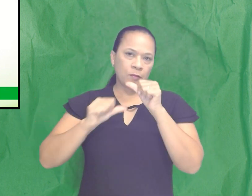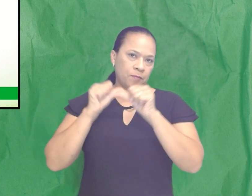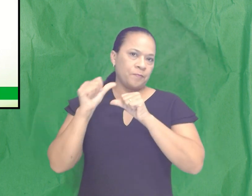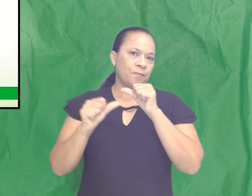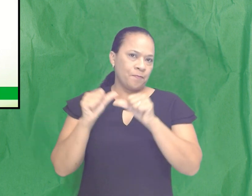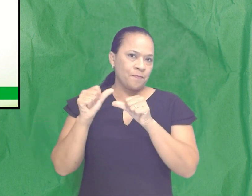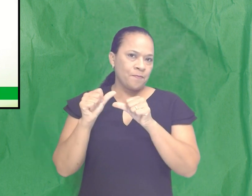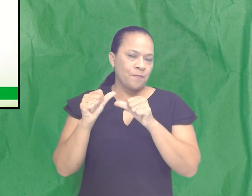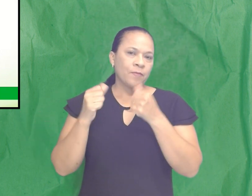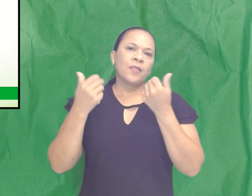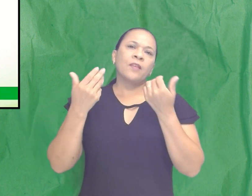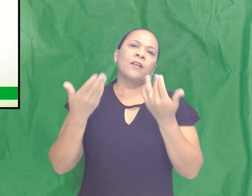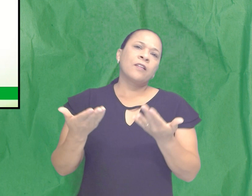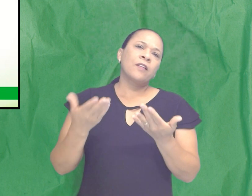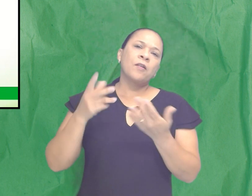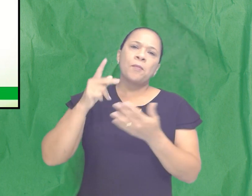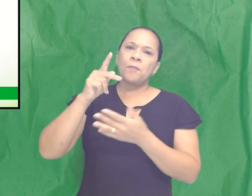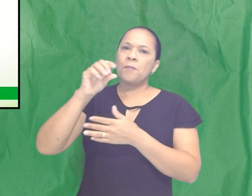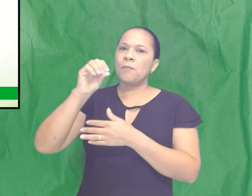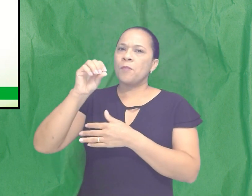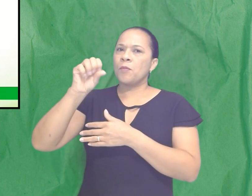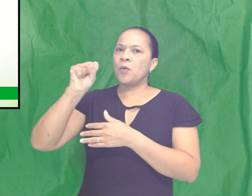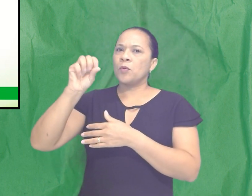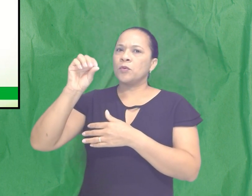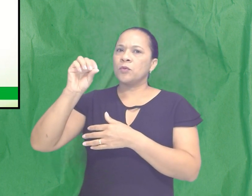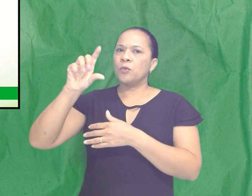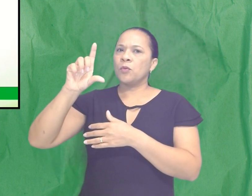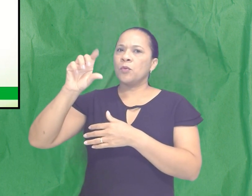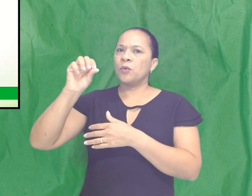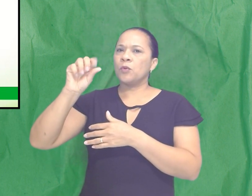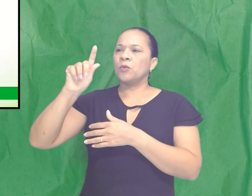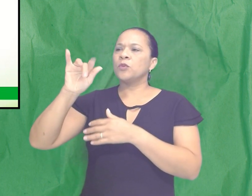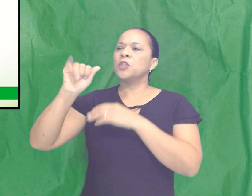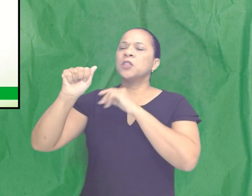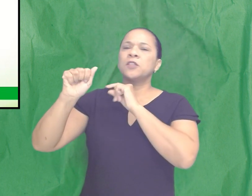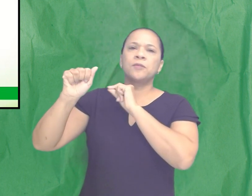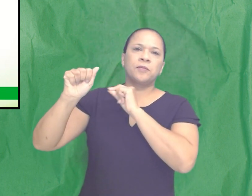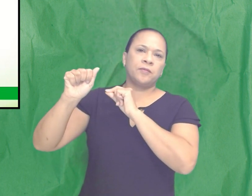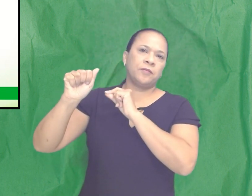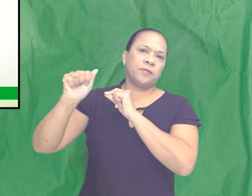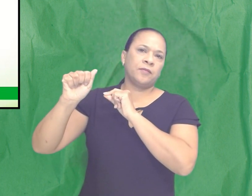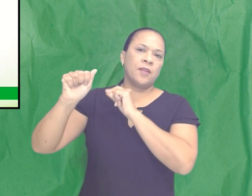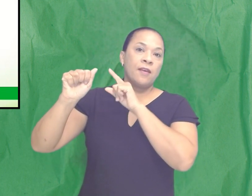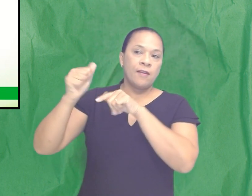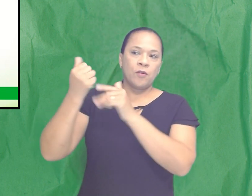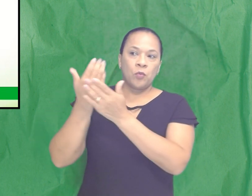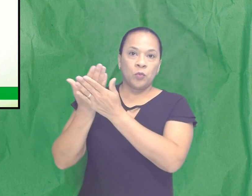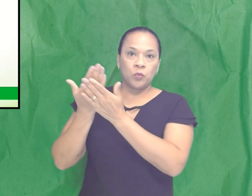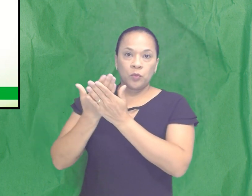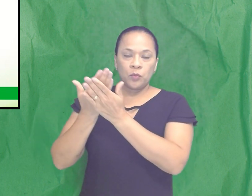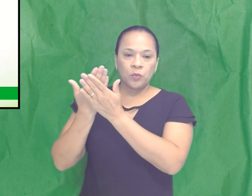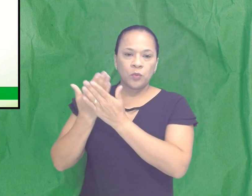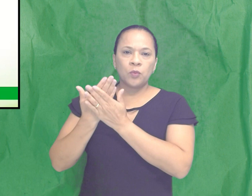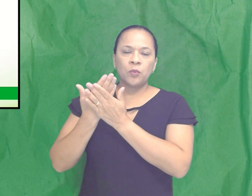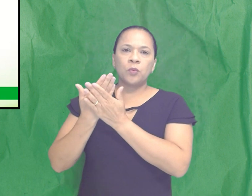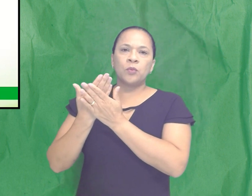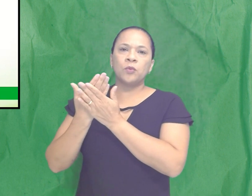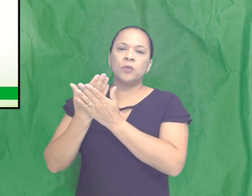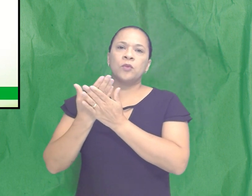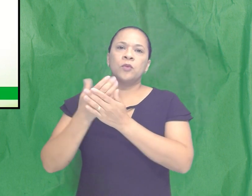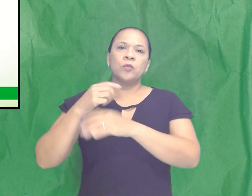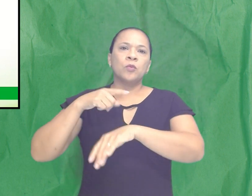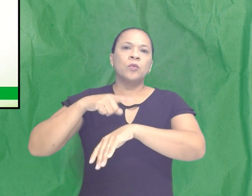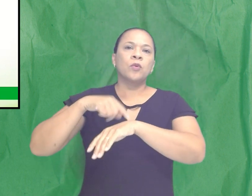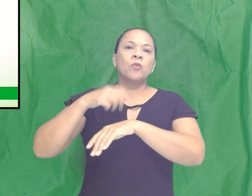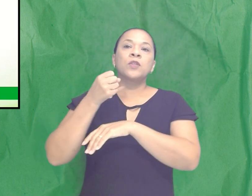organismo. O que seria posologia? A posologia é o estudo de dose